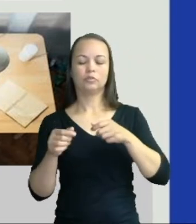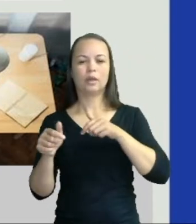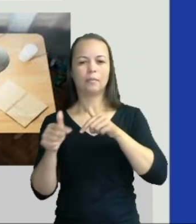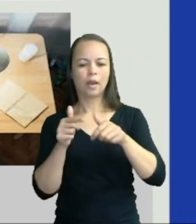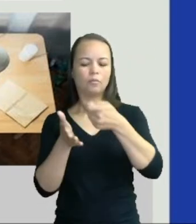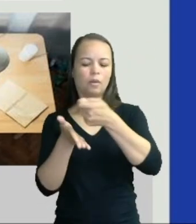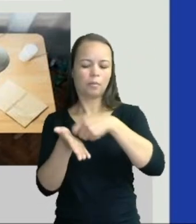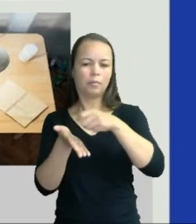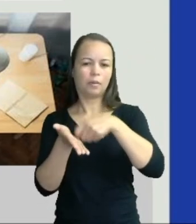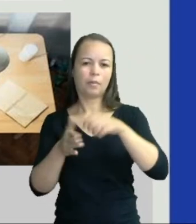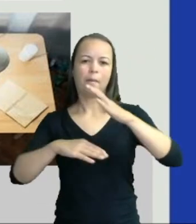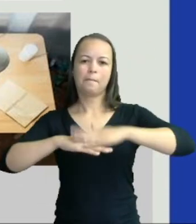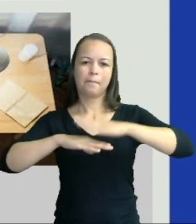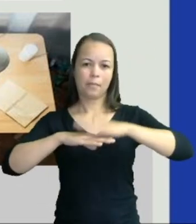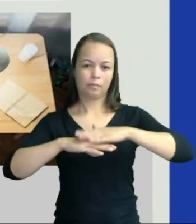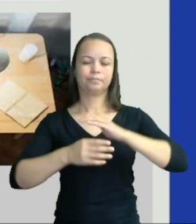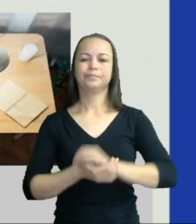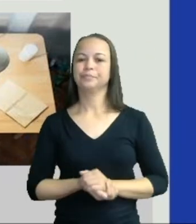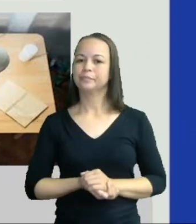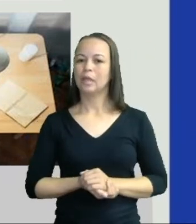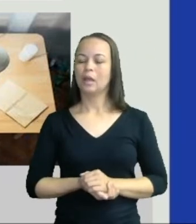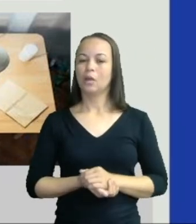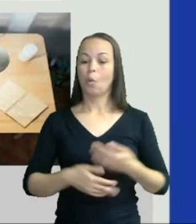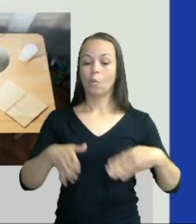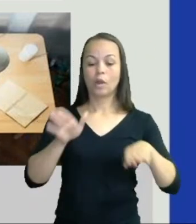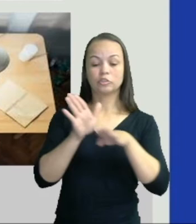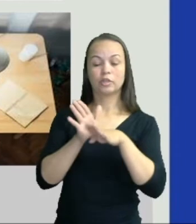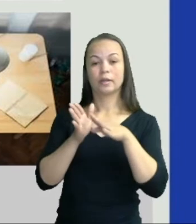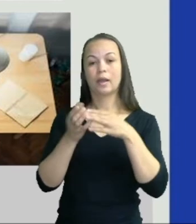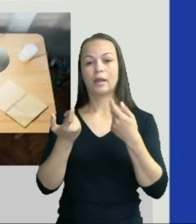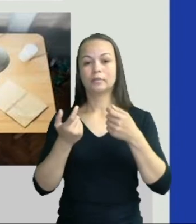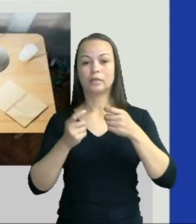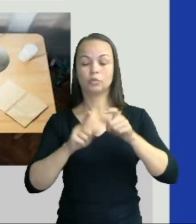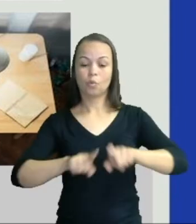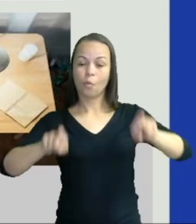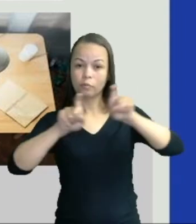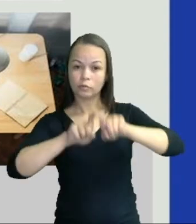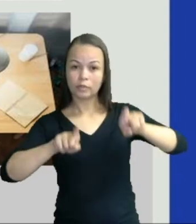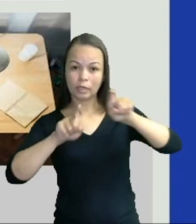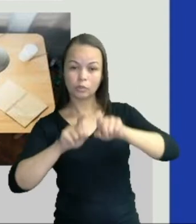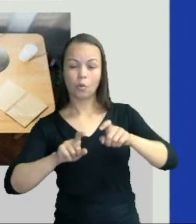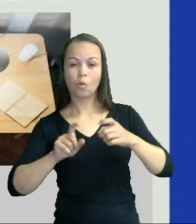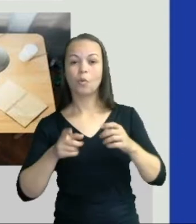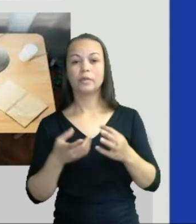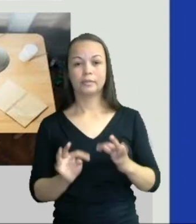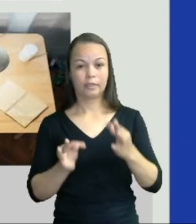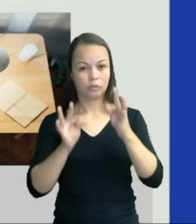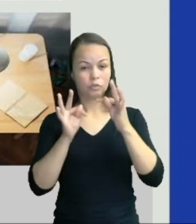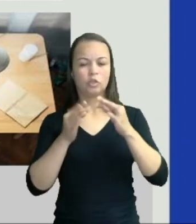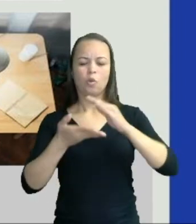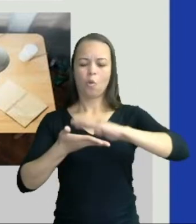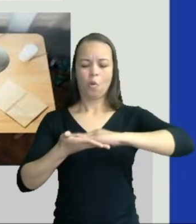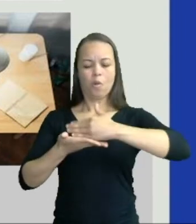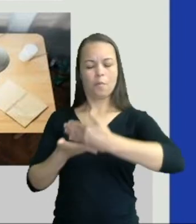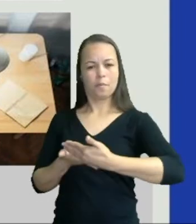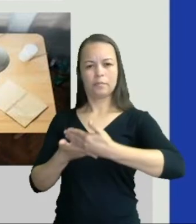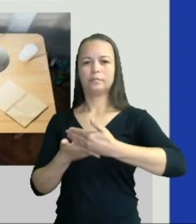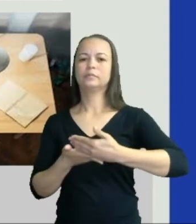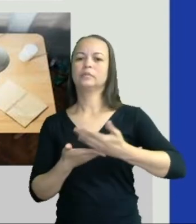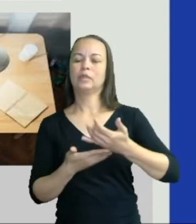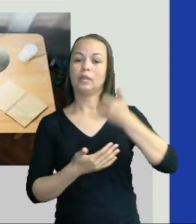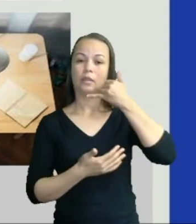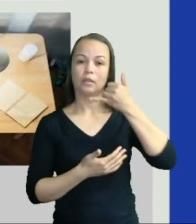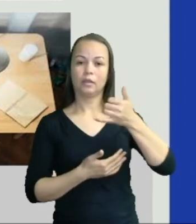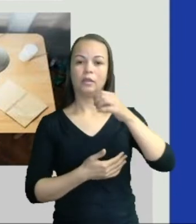utilização de tecnologias por empresas dos mais variados segmentos do mercado. Antes se levava muito tempo